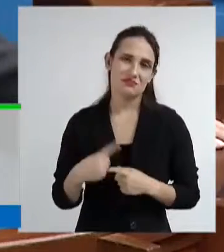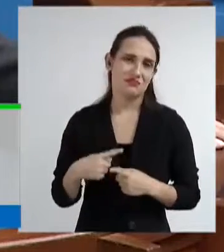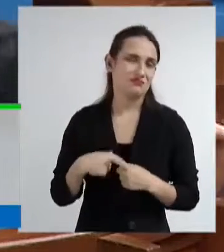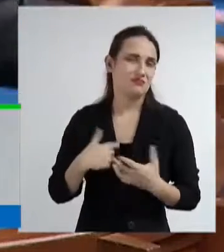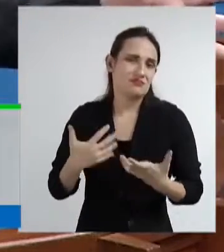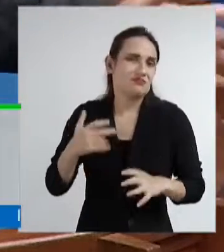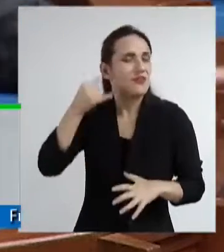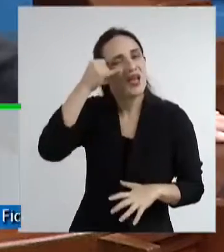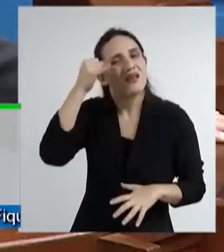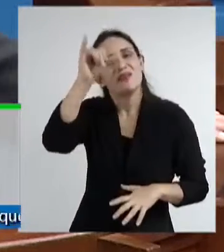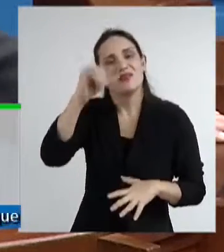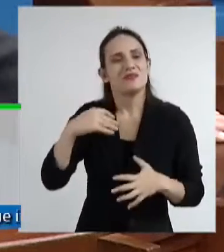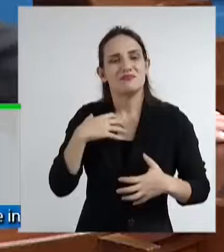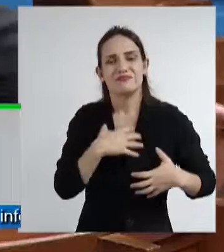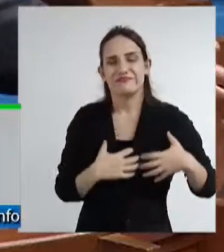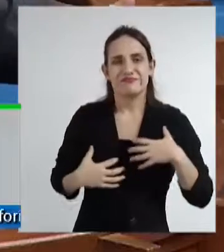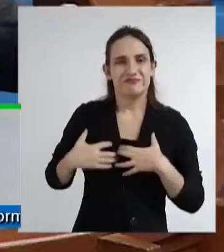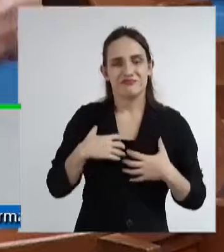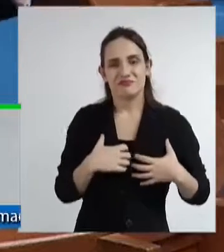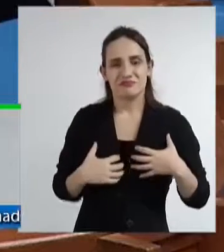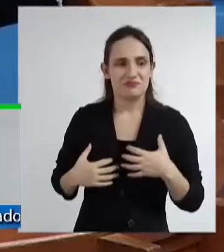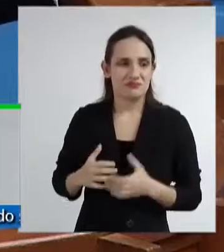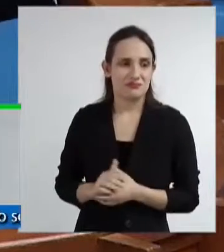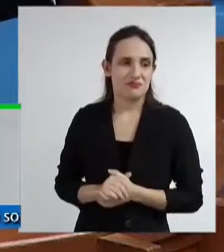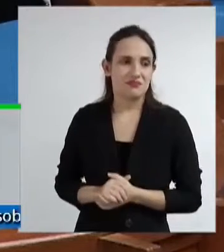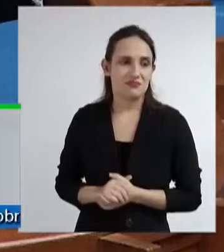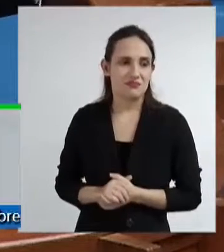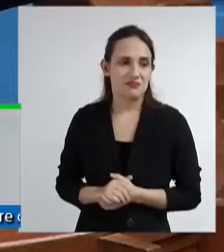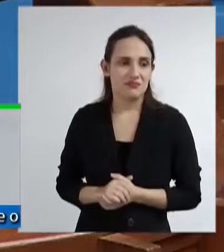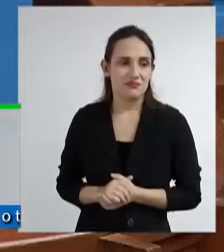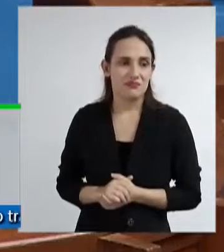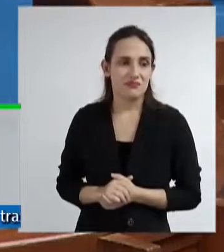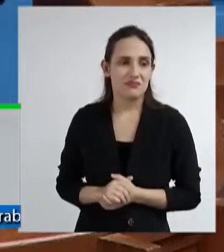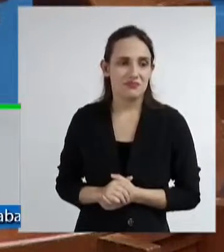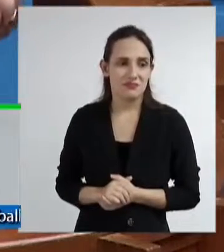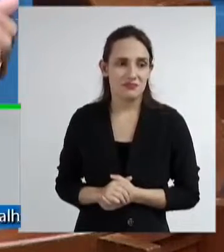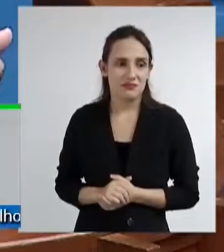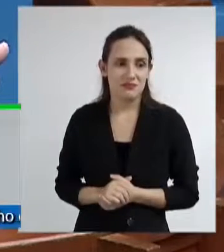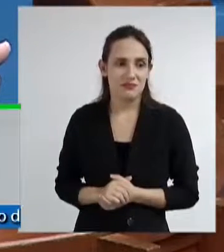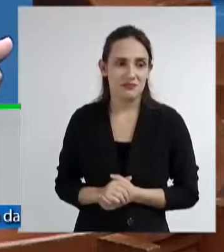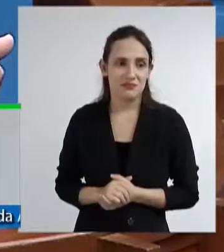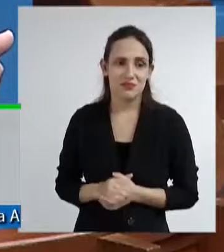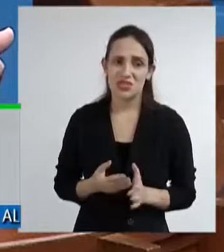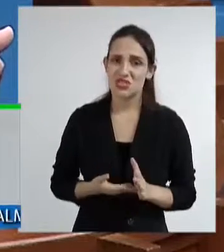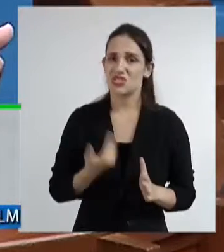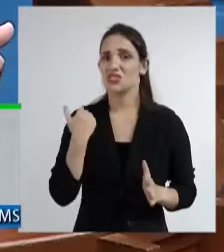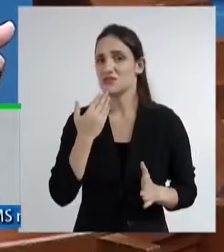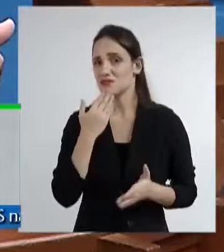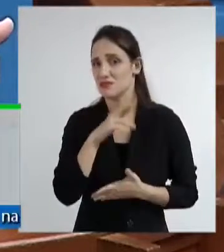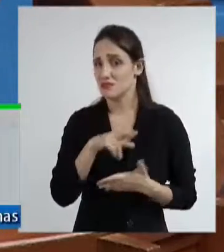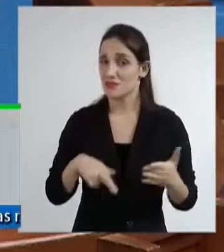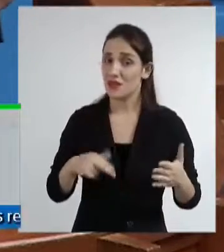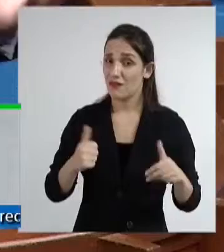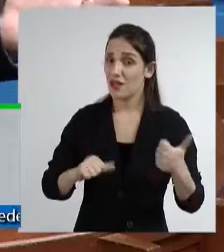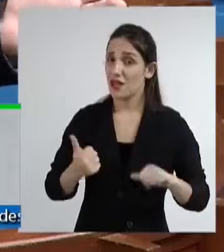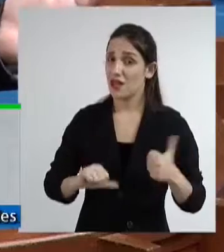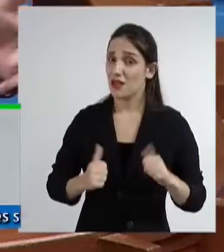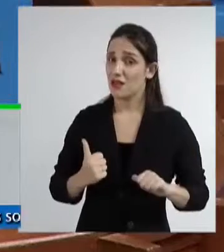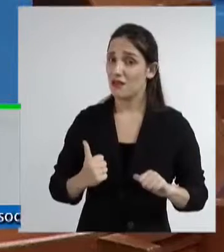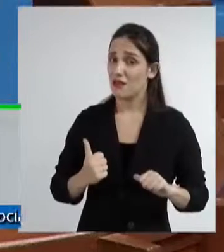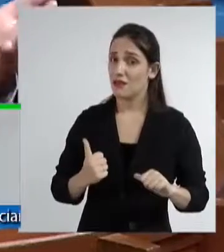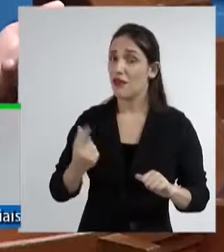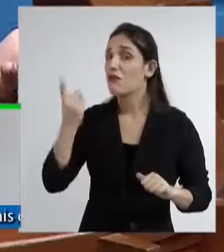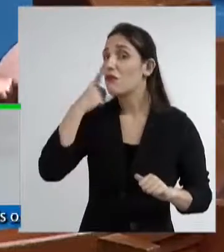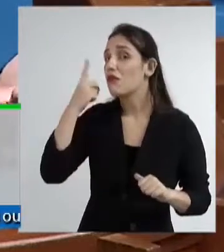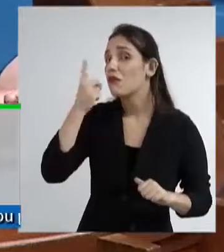um constrangimento, pedir para o pessoal a possibilidade, de repente, até de retirar de pauta o requerimento, para que a gente